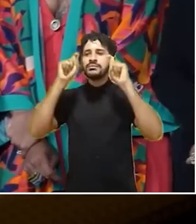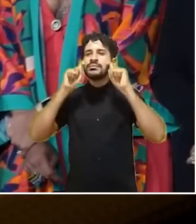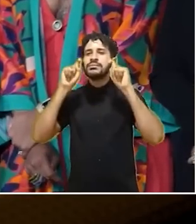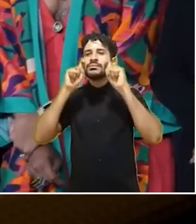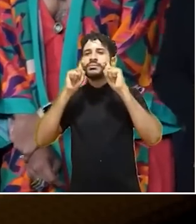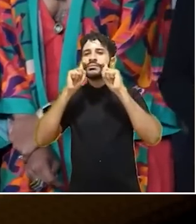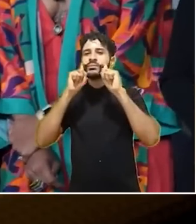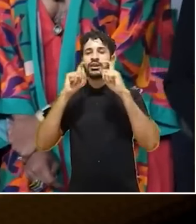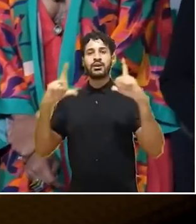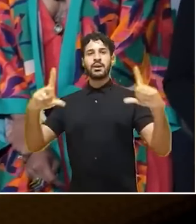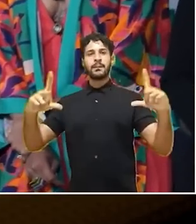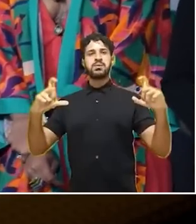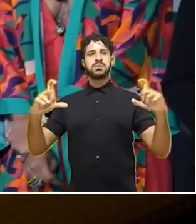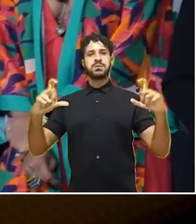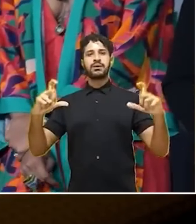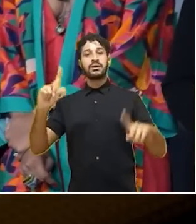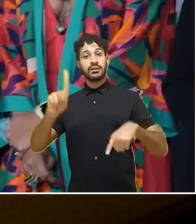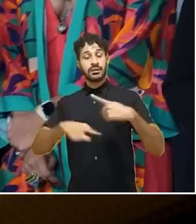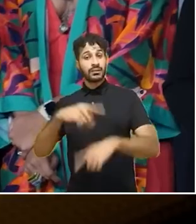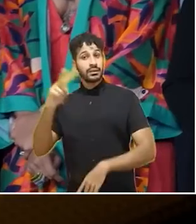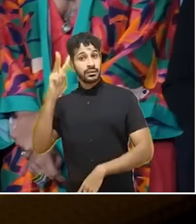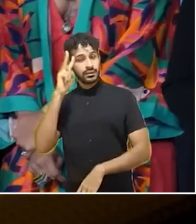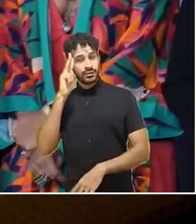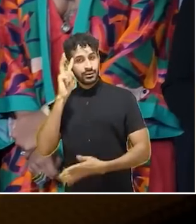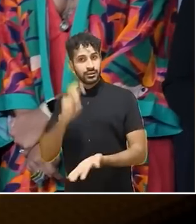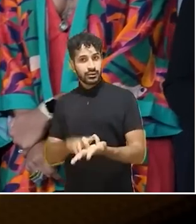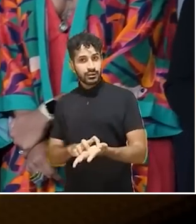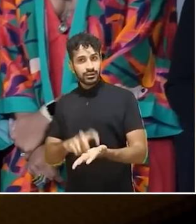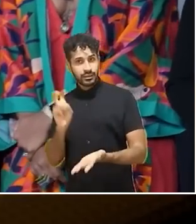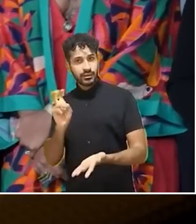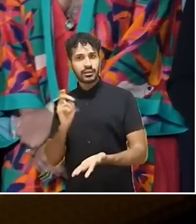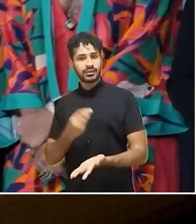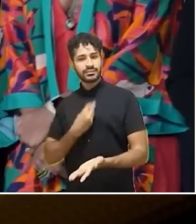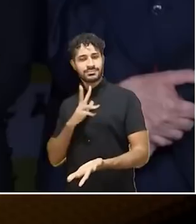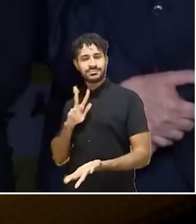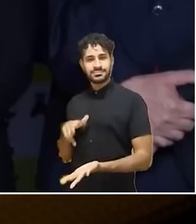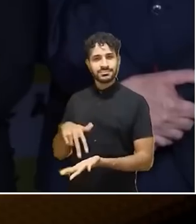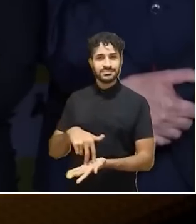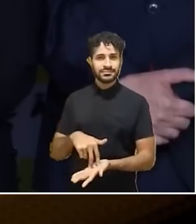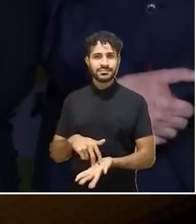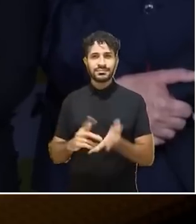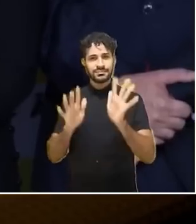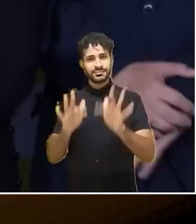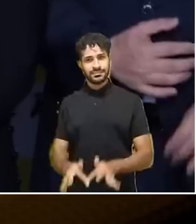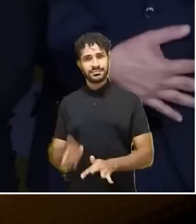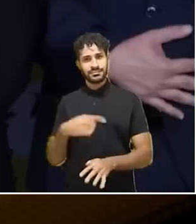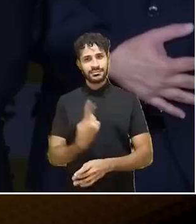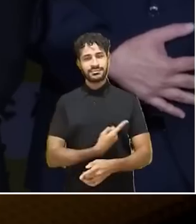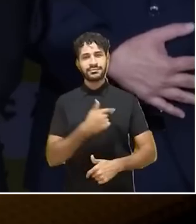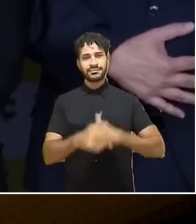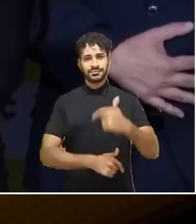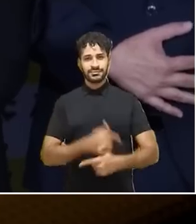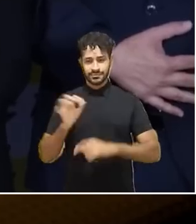mecanismo O valor é mais do que o dobro necessário para atender os programas sociais e o Brasil perde